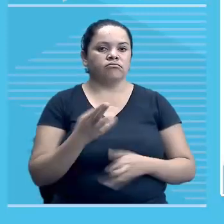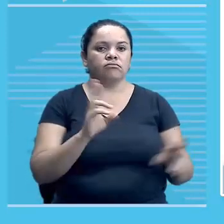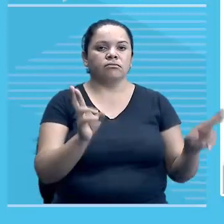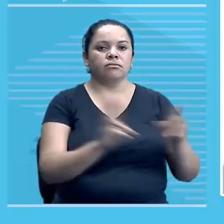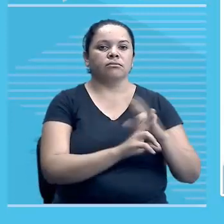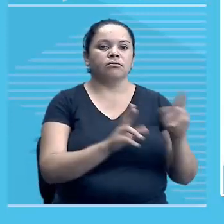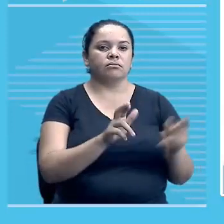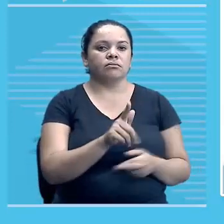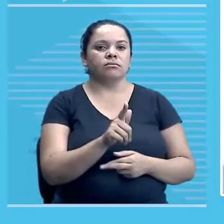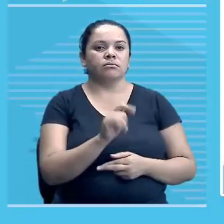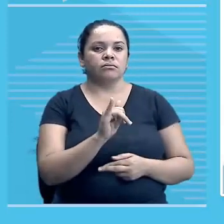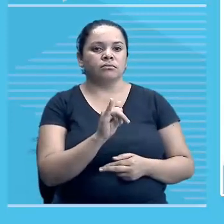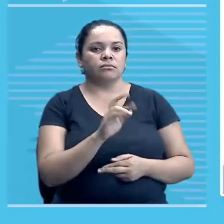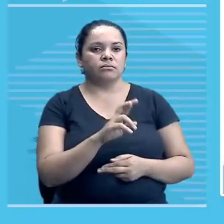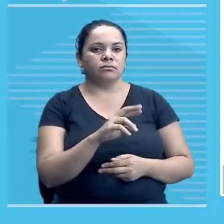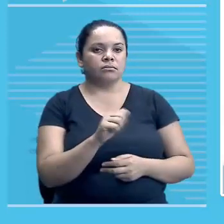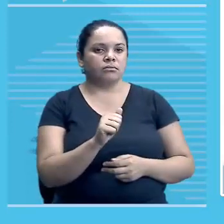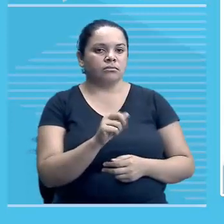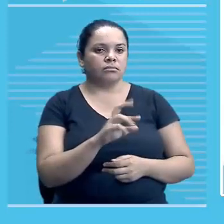vocês aqui.